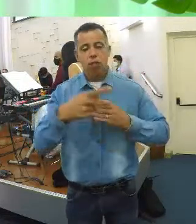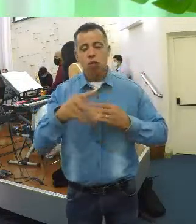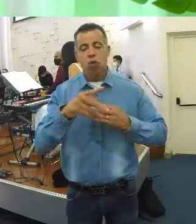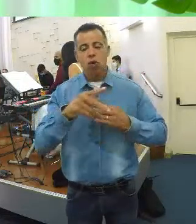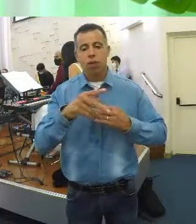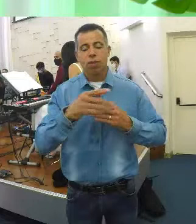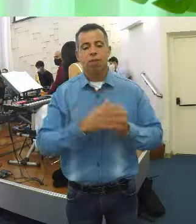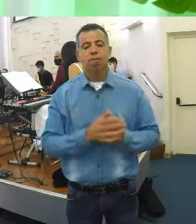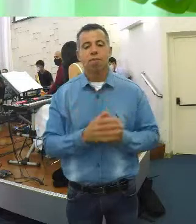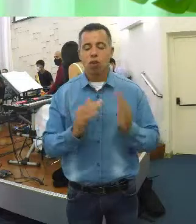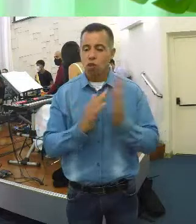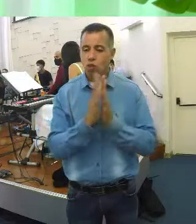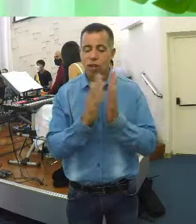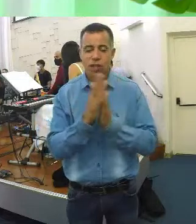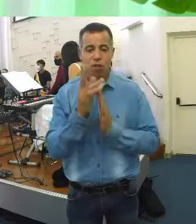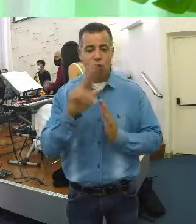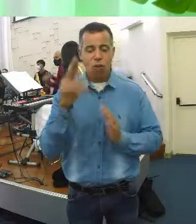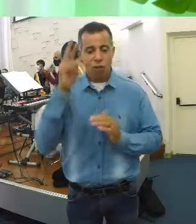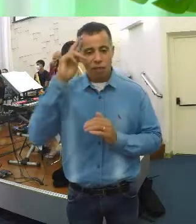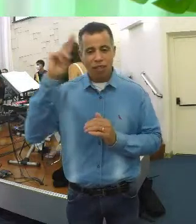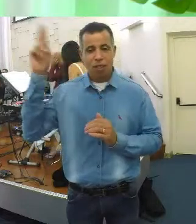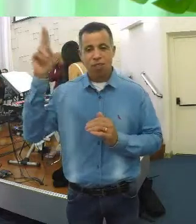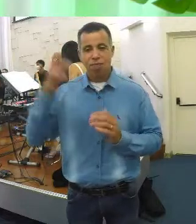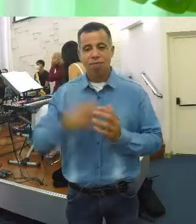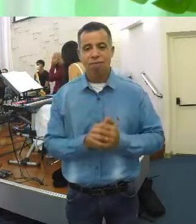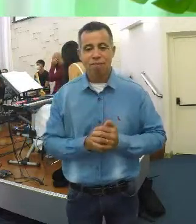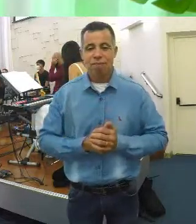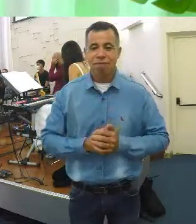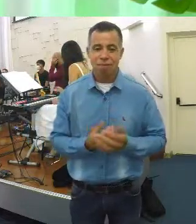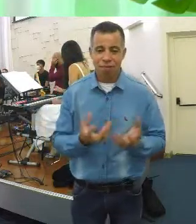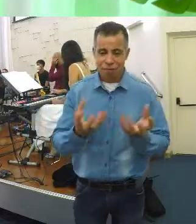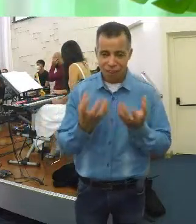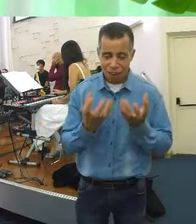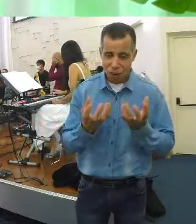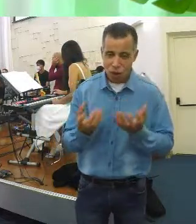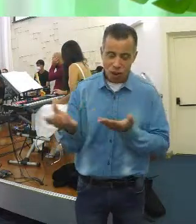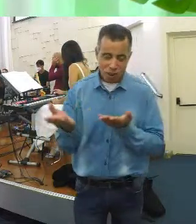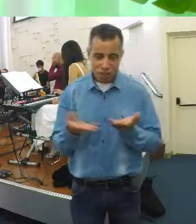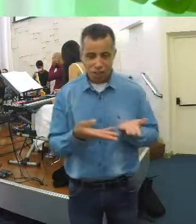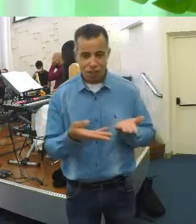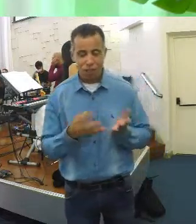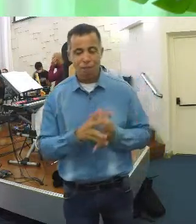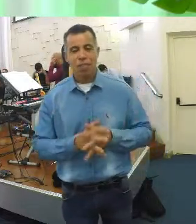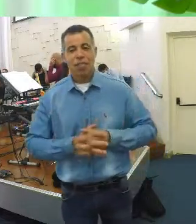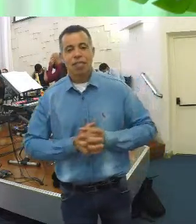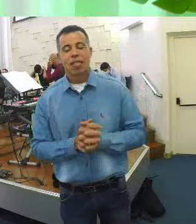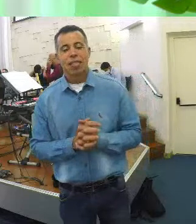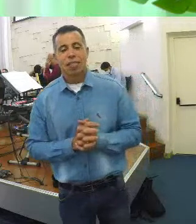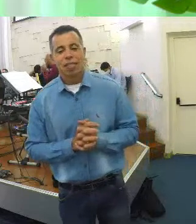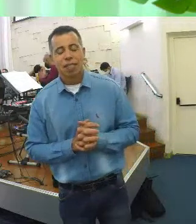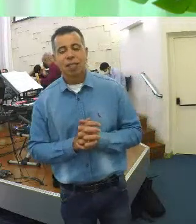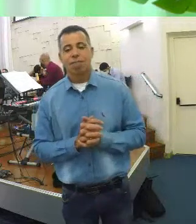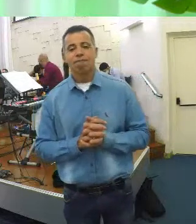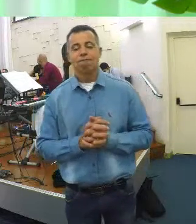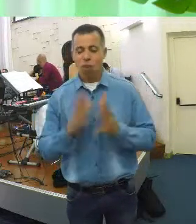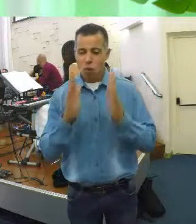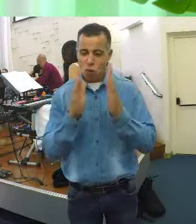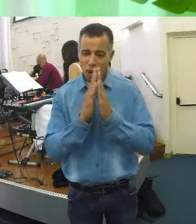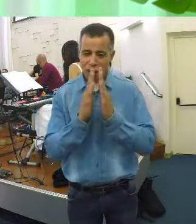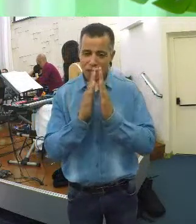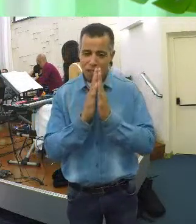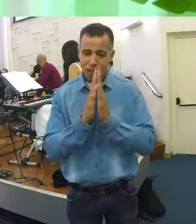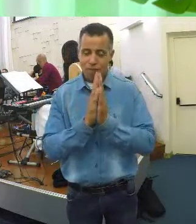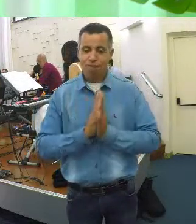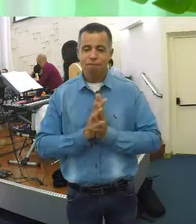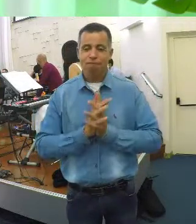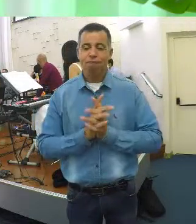volta. Louvado seja o nome do Senhor. Meus irmãos, eu quero convidar todos ao momento de oração